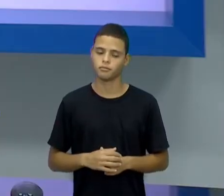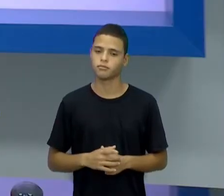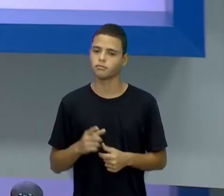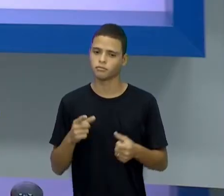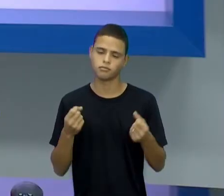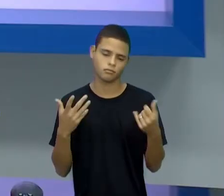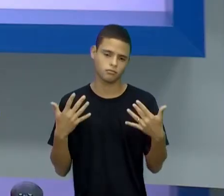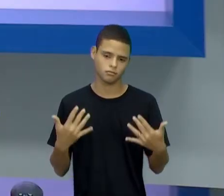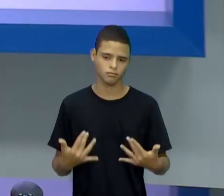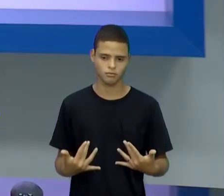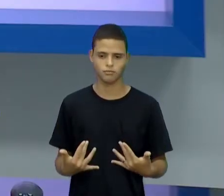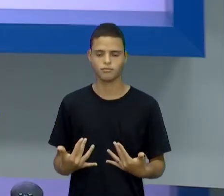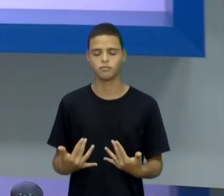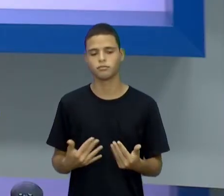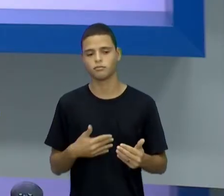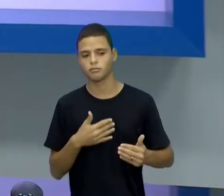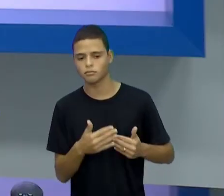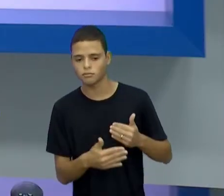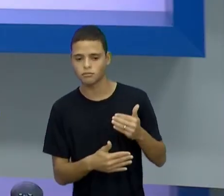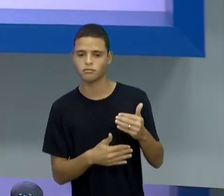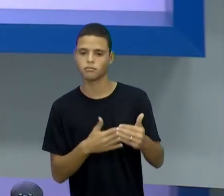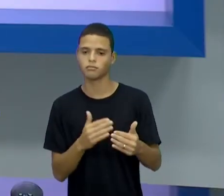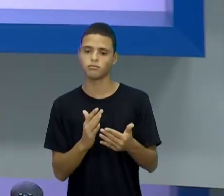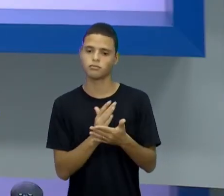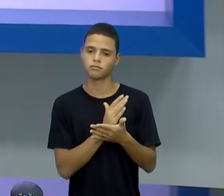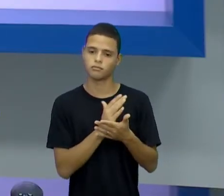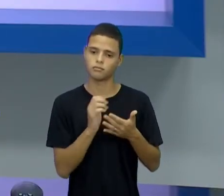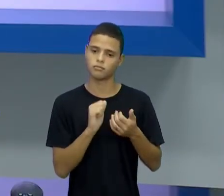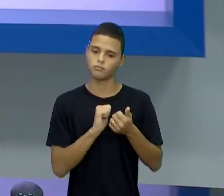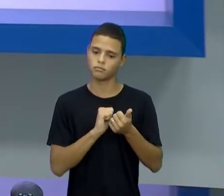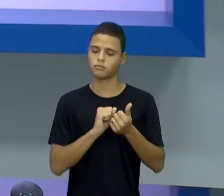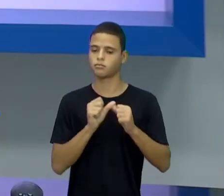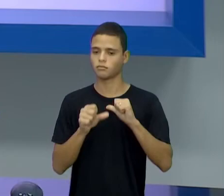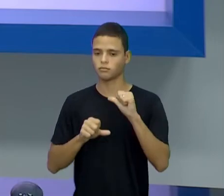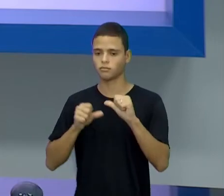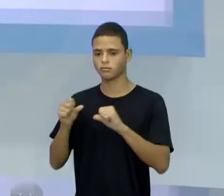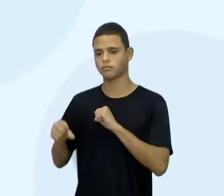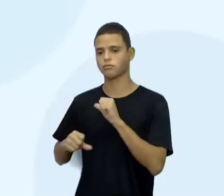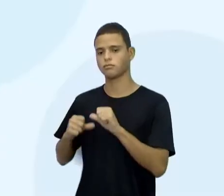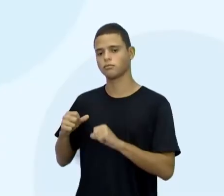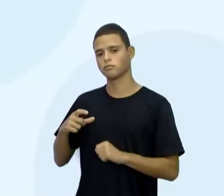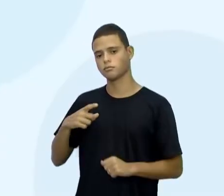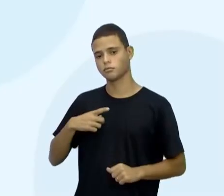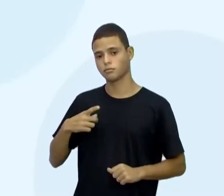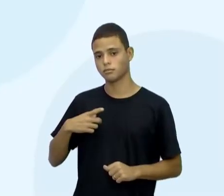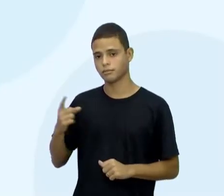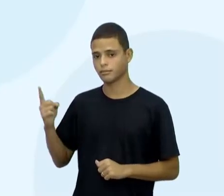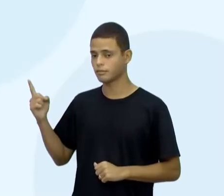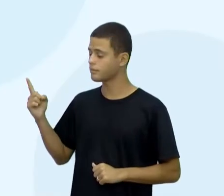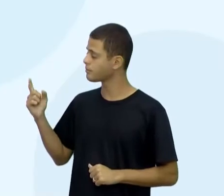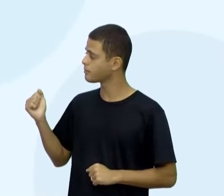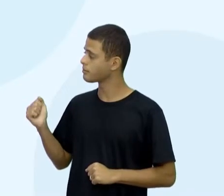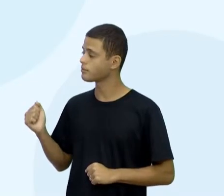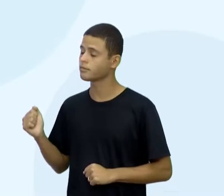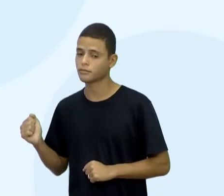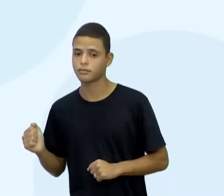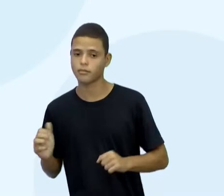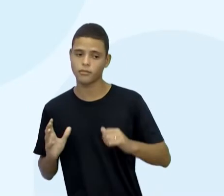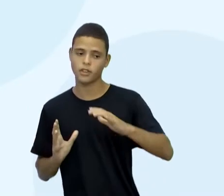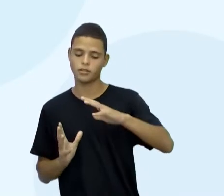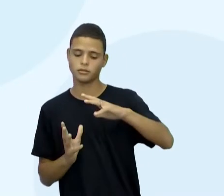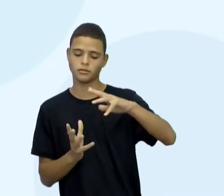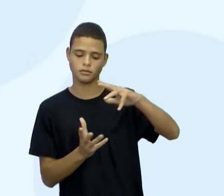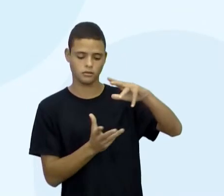para vocês, desse processo aí de alterações, nós temos aí o planisfério físico, né, que nada mais mostra aí, né,